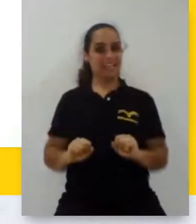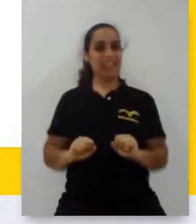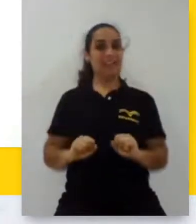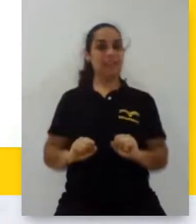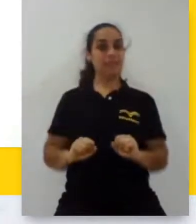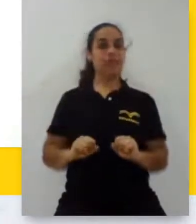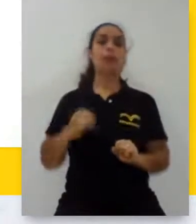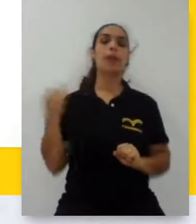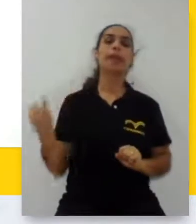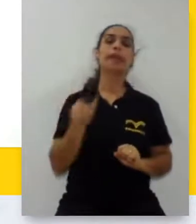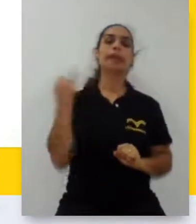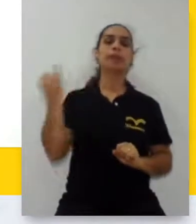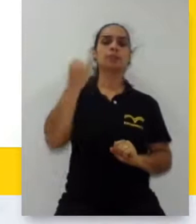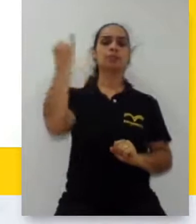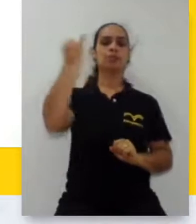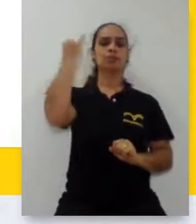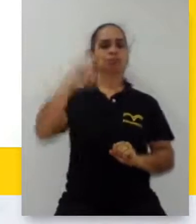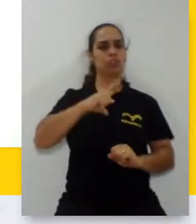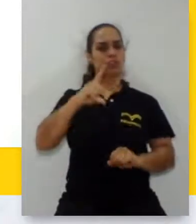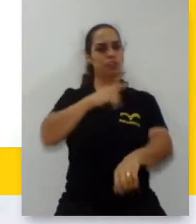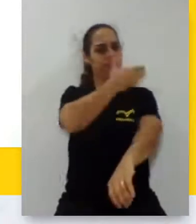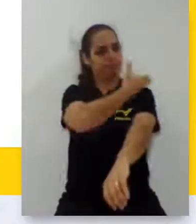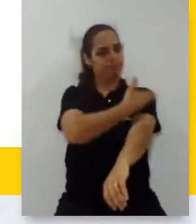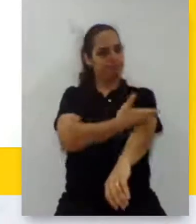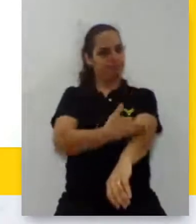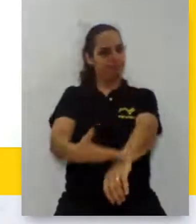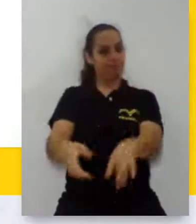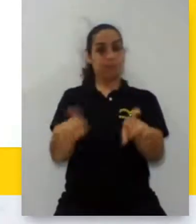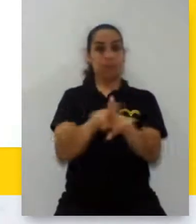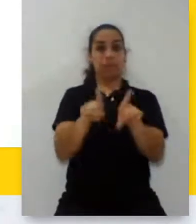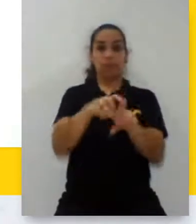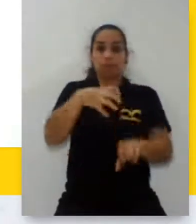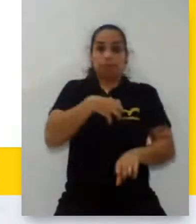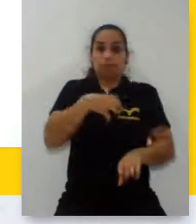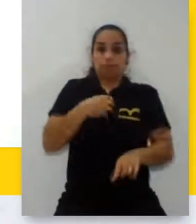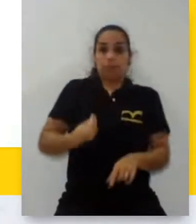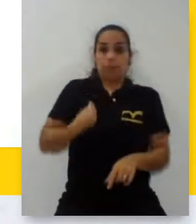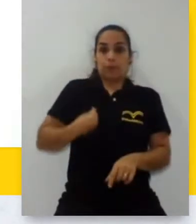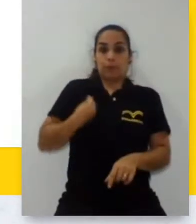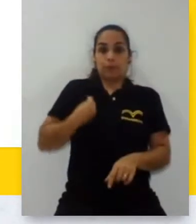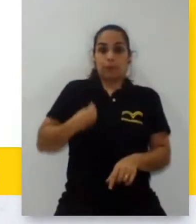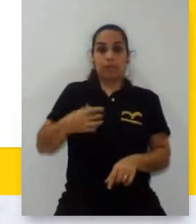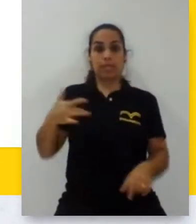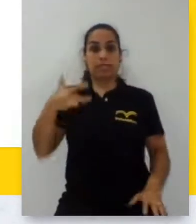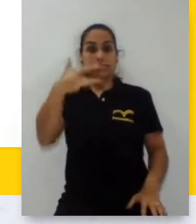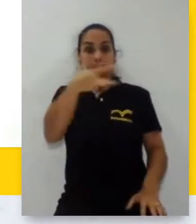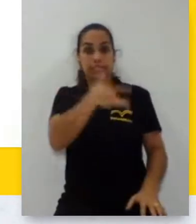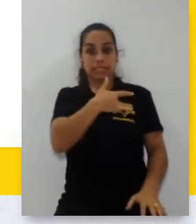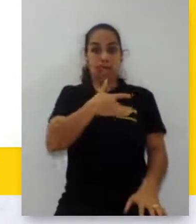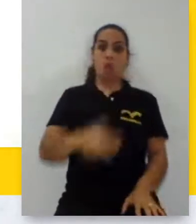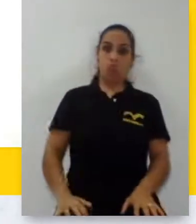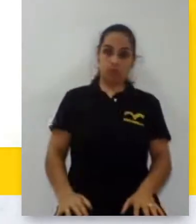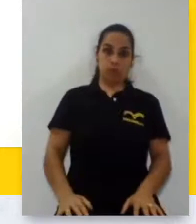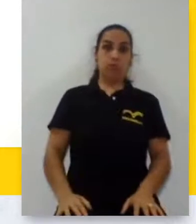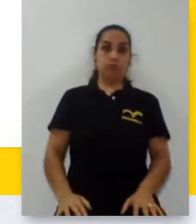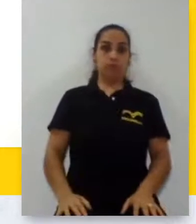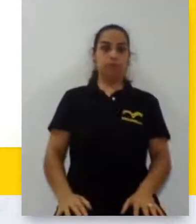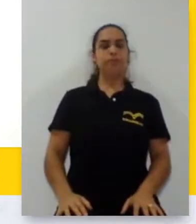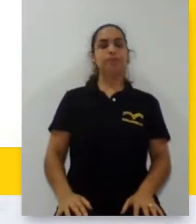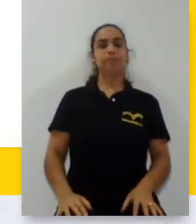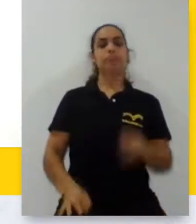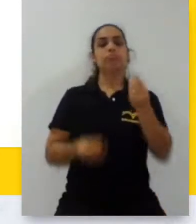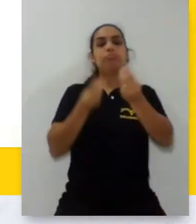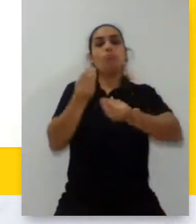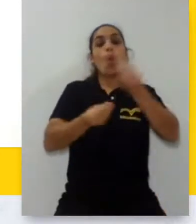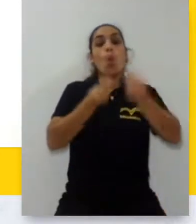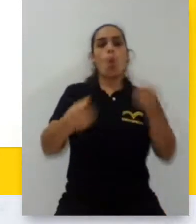saudável. O que eu devo fazer de exercício físico? Qual o melhor tipo de exercício físico? É aquele que te dá